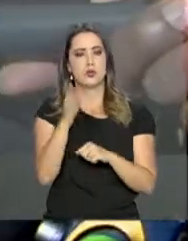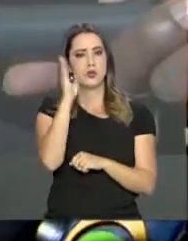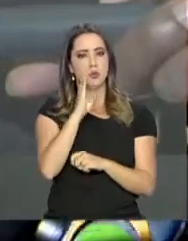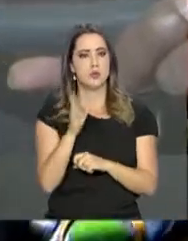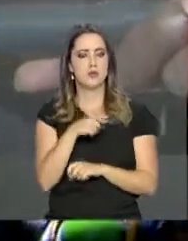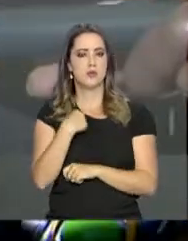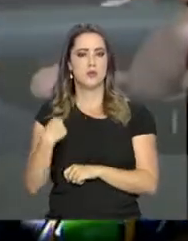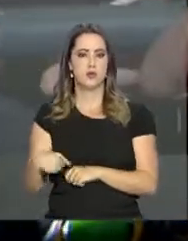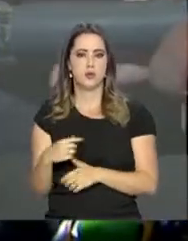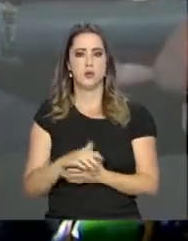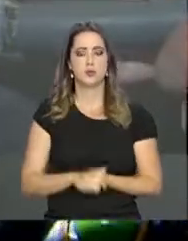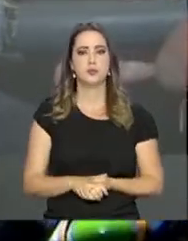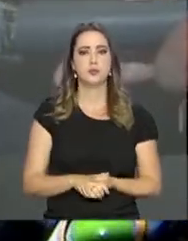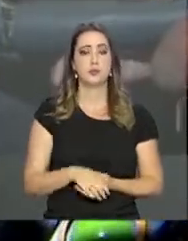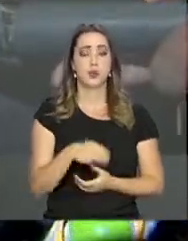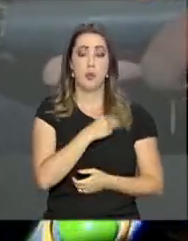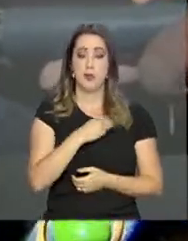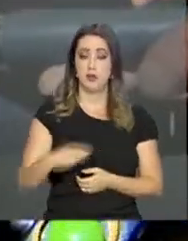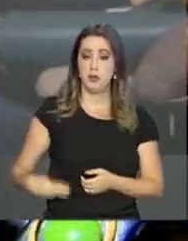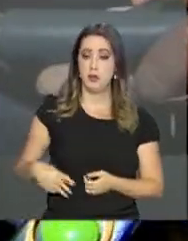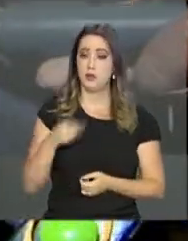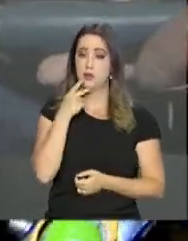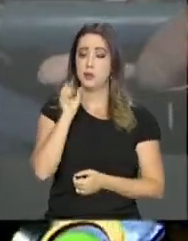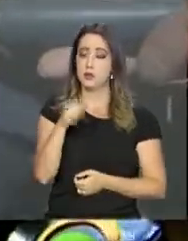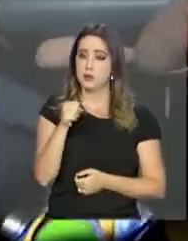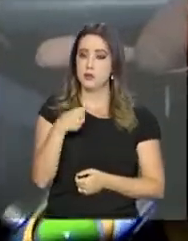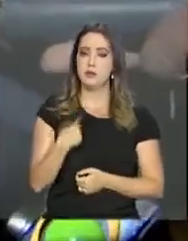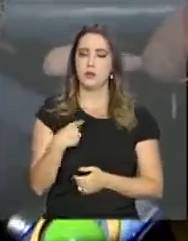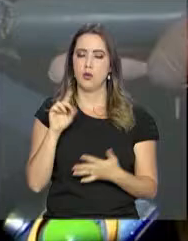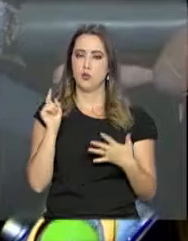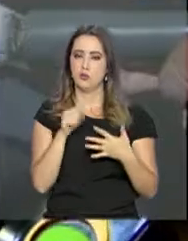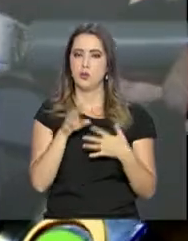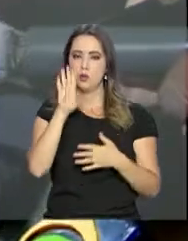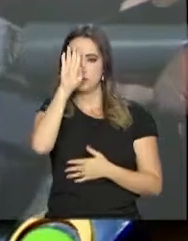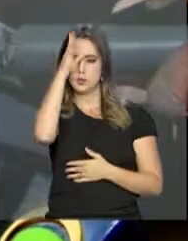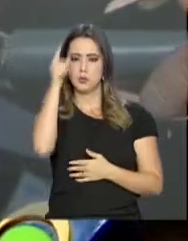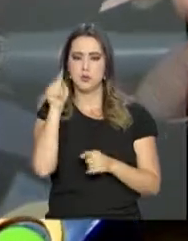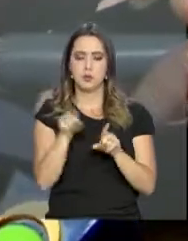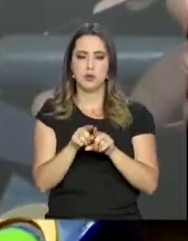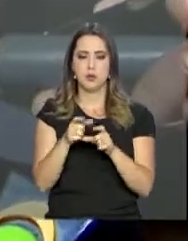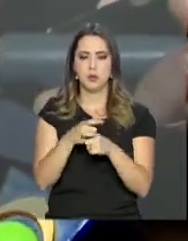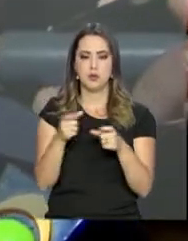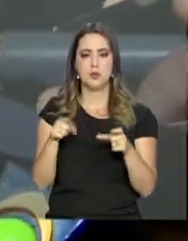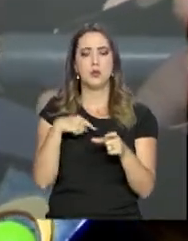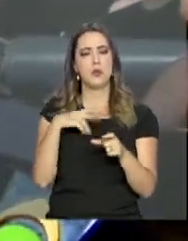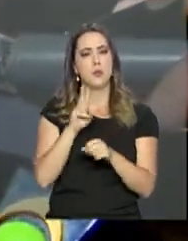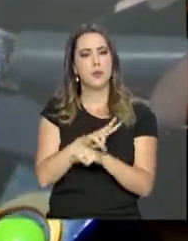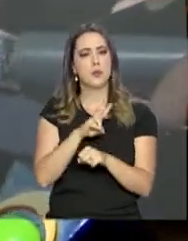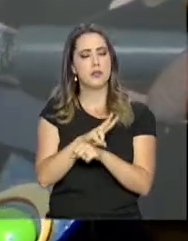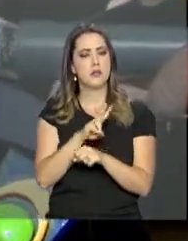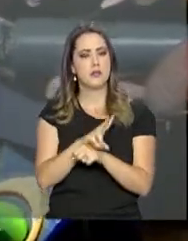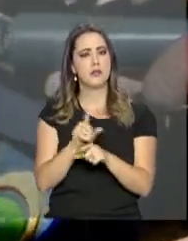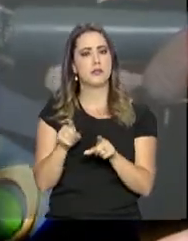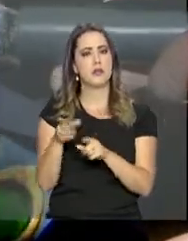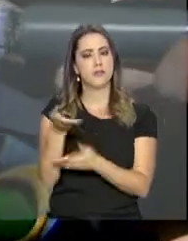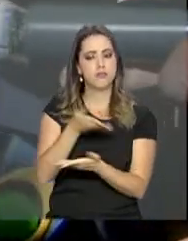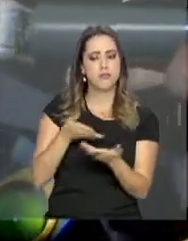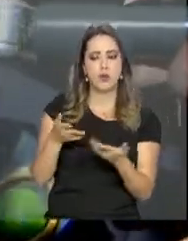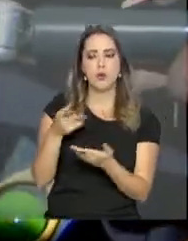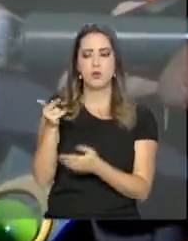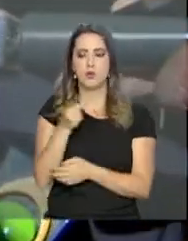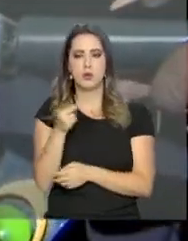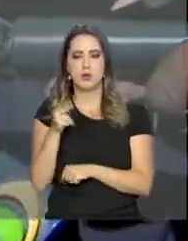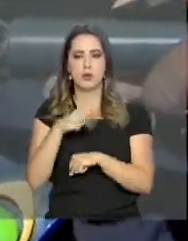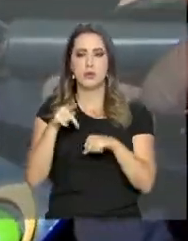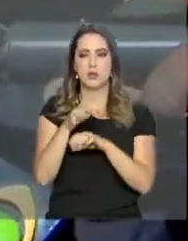tratar esses assuntos colocados pelo presidente Temer como prioridade e quer ampliar o mercado, falou também em questão de protecionismo e os dois países têm mercados